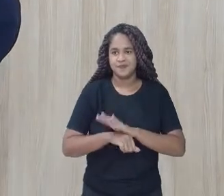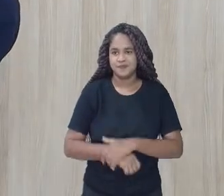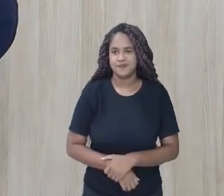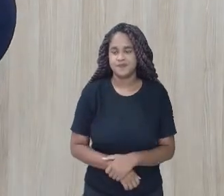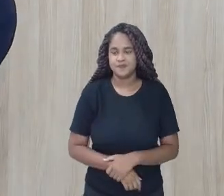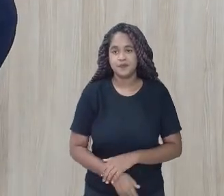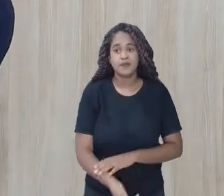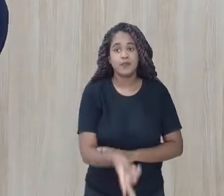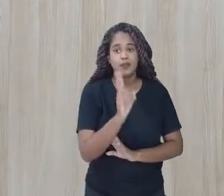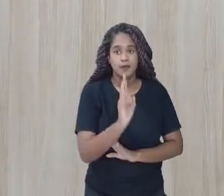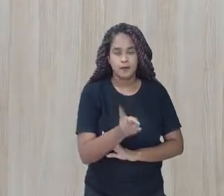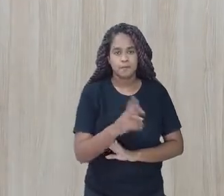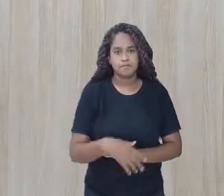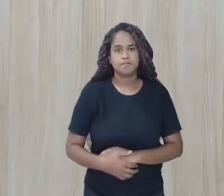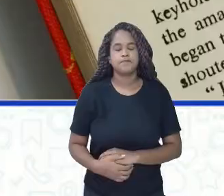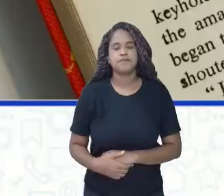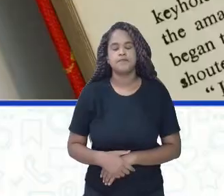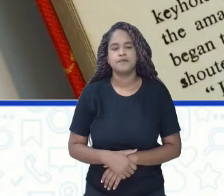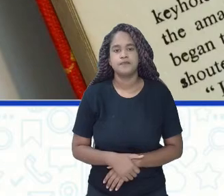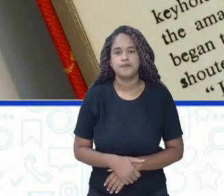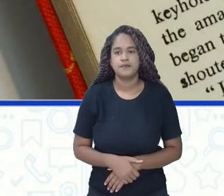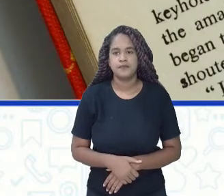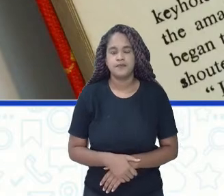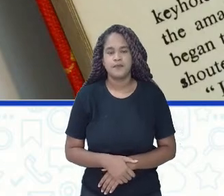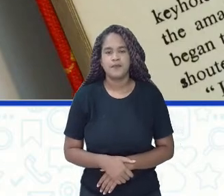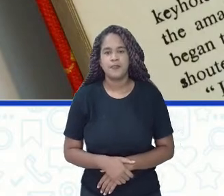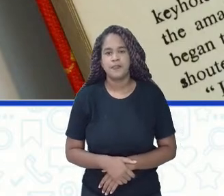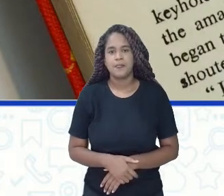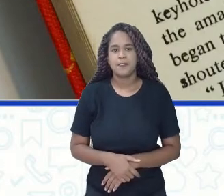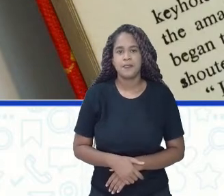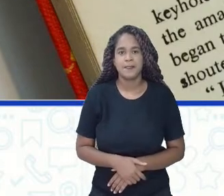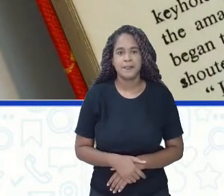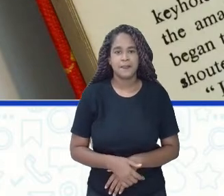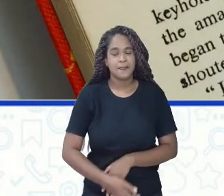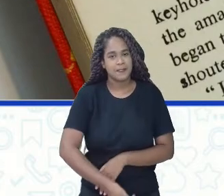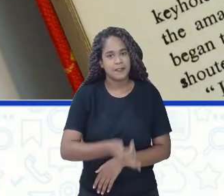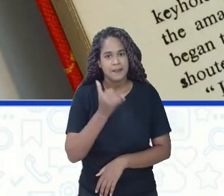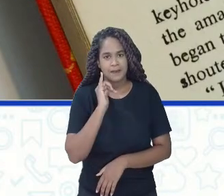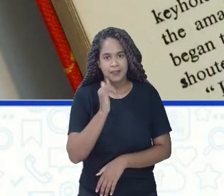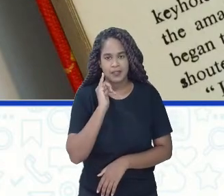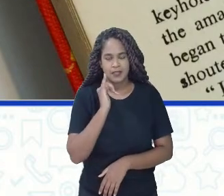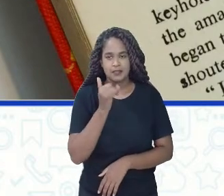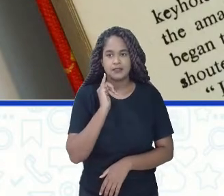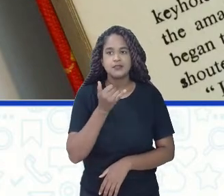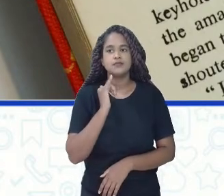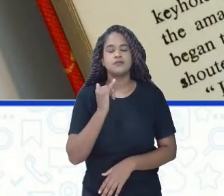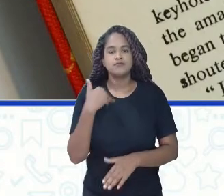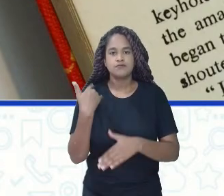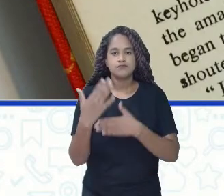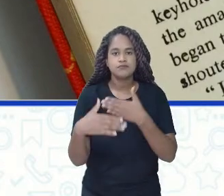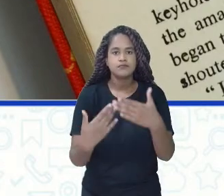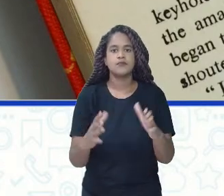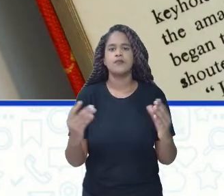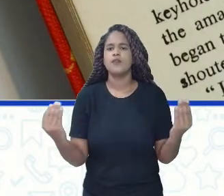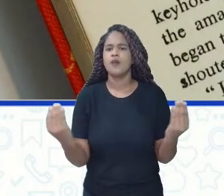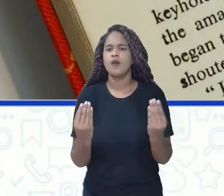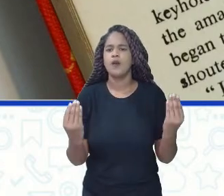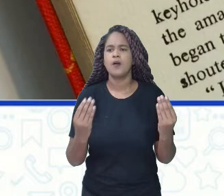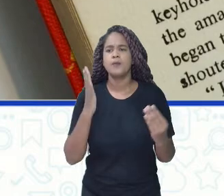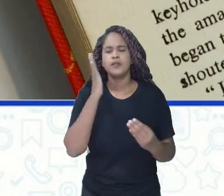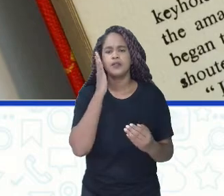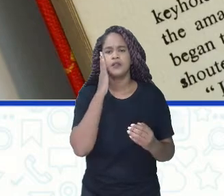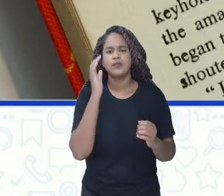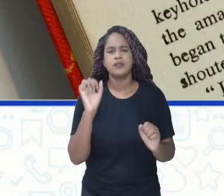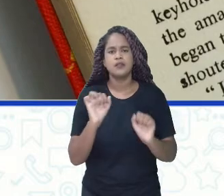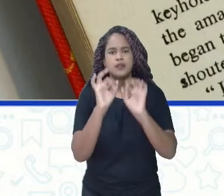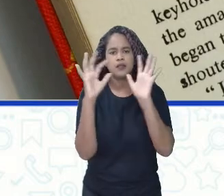continuar. Dadas as condições em que a narrativa se constitui, o que podemos inferir sobre a importância dos livros para a humanidade, minha